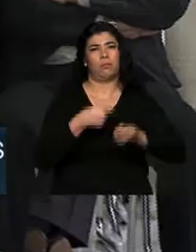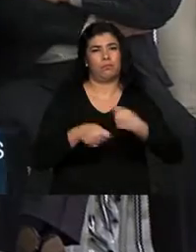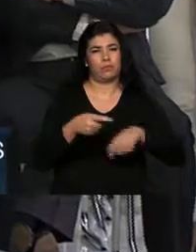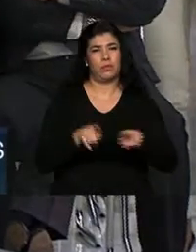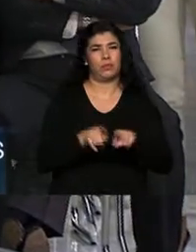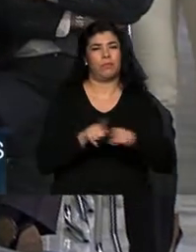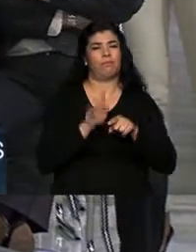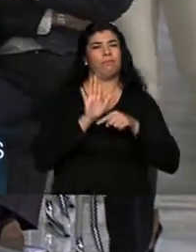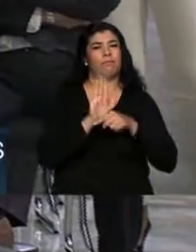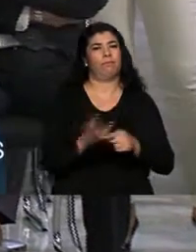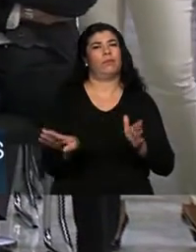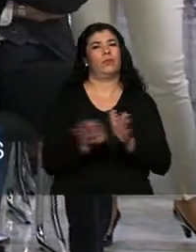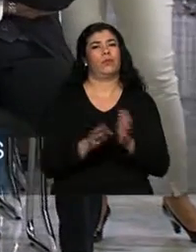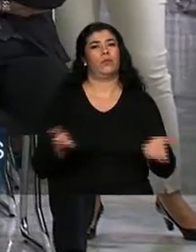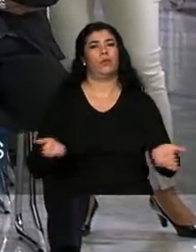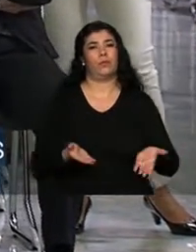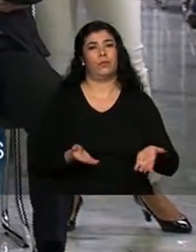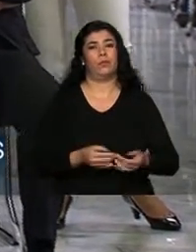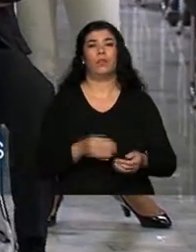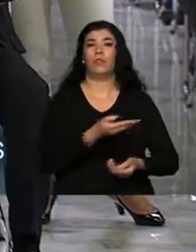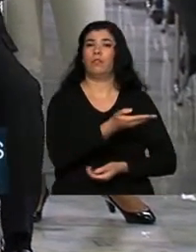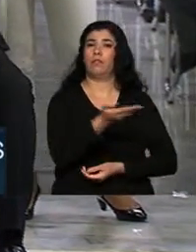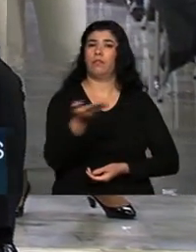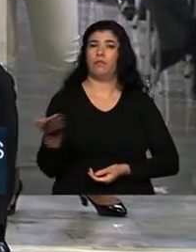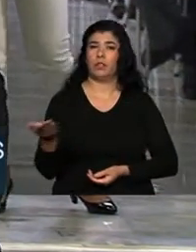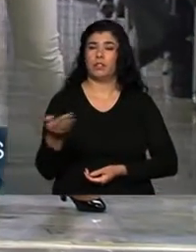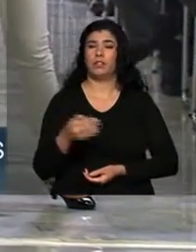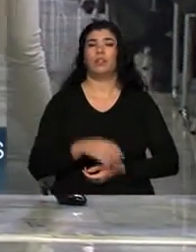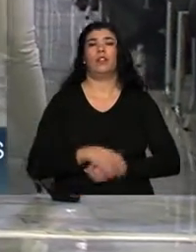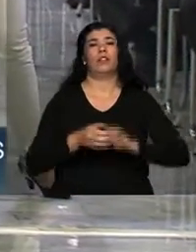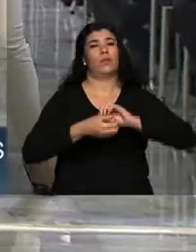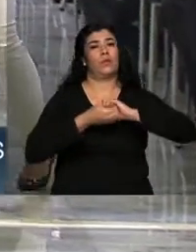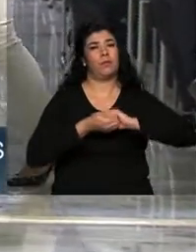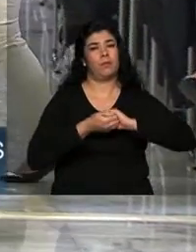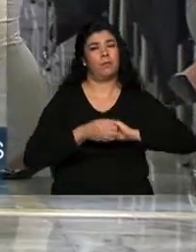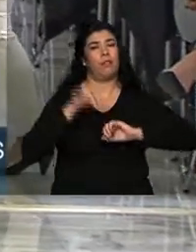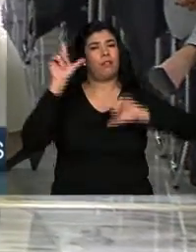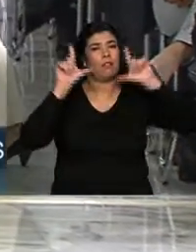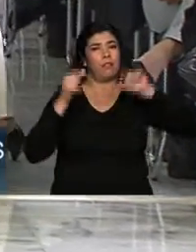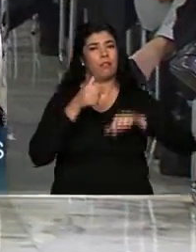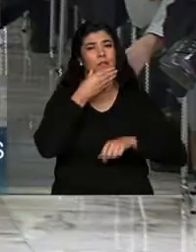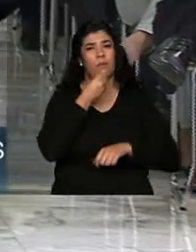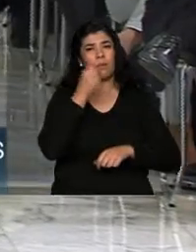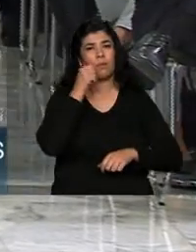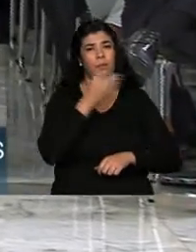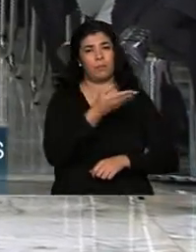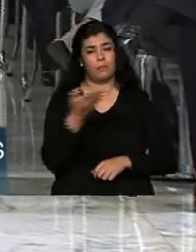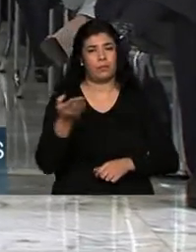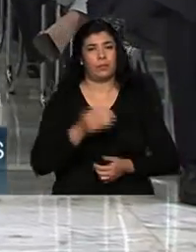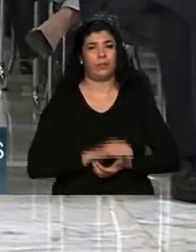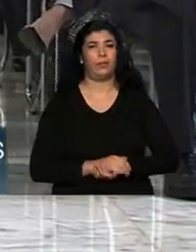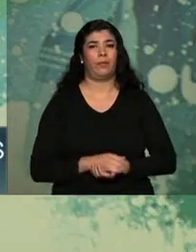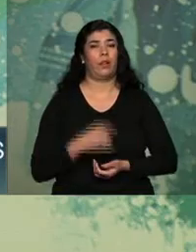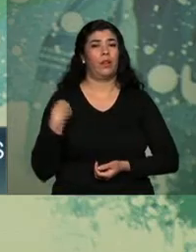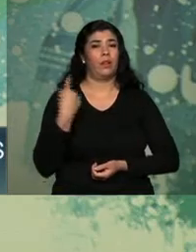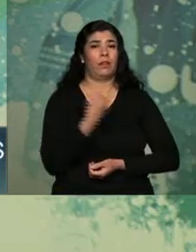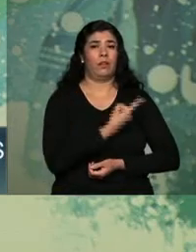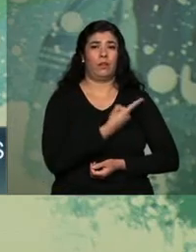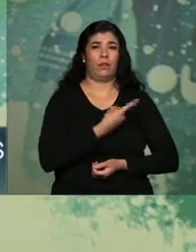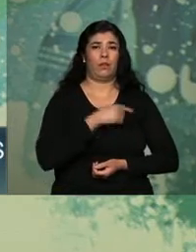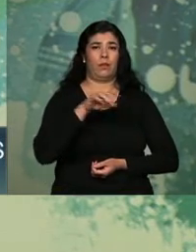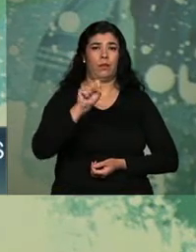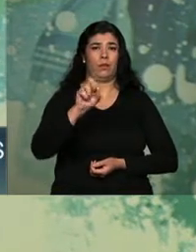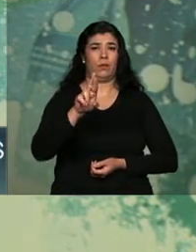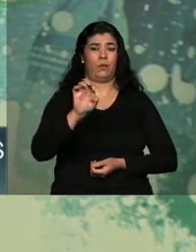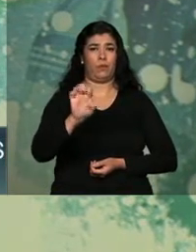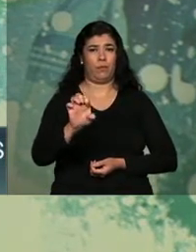aqui. E quero cumprimentar vocês da imprensa, senhoras e senhores. Para o SEBRAE,